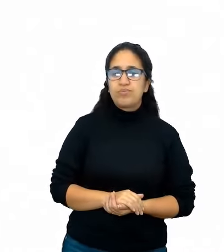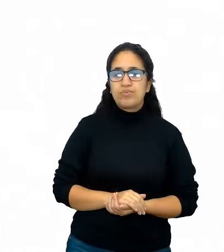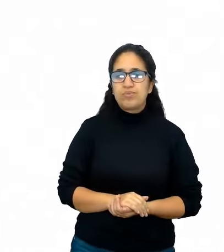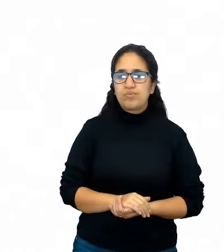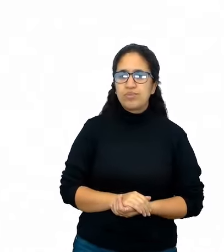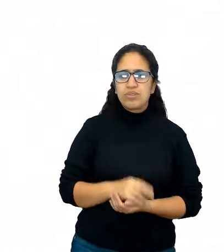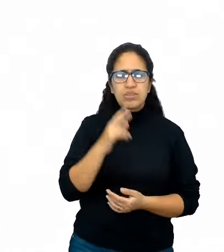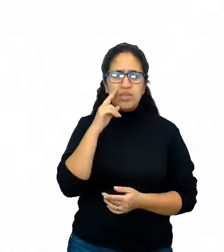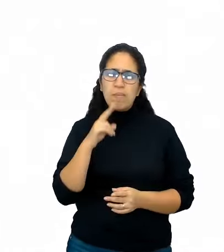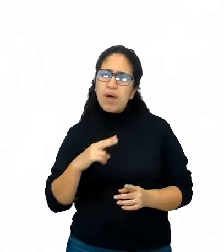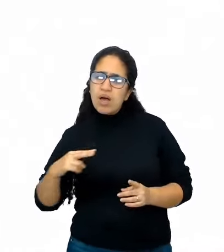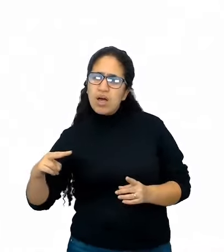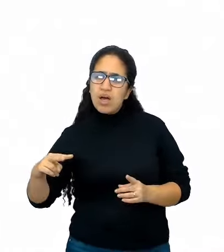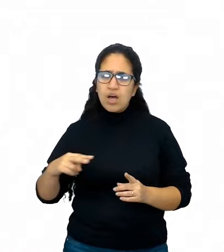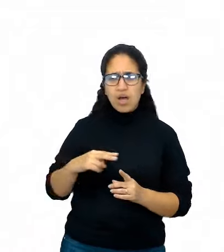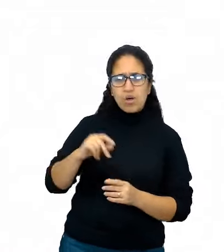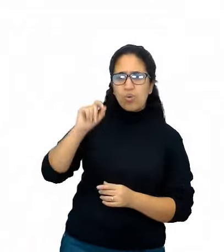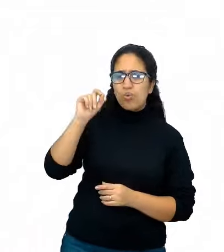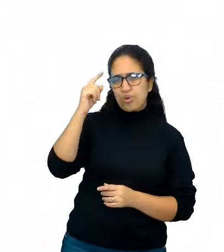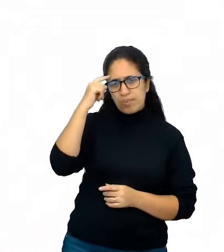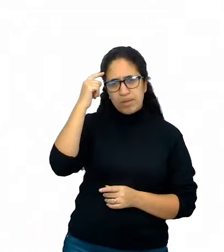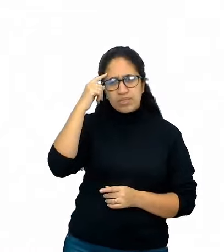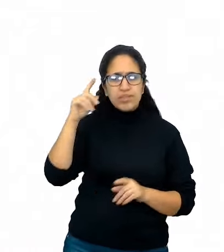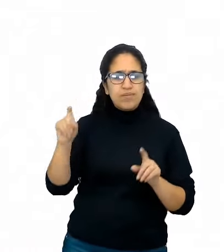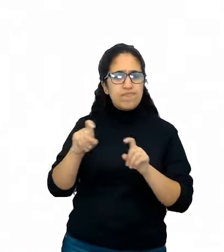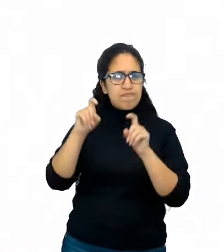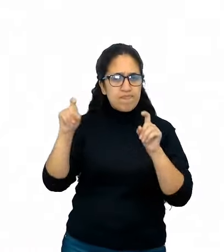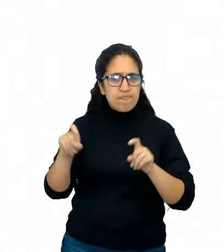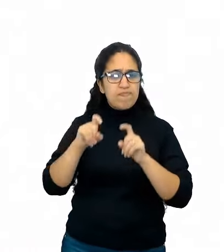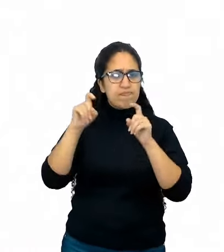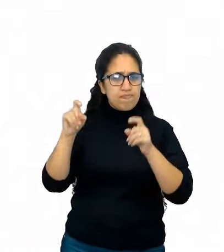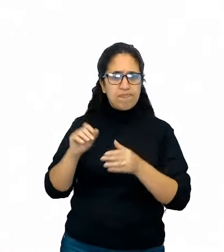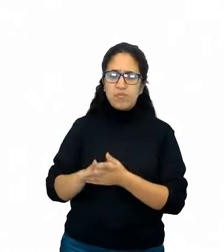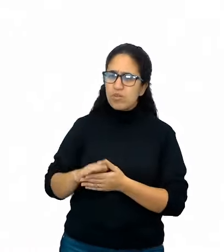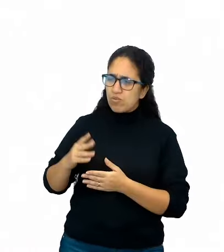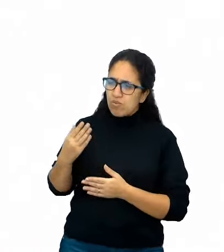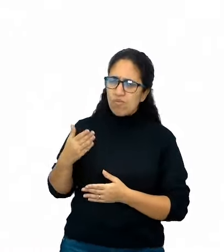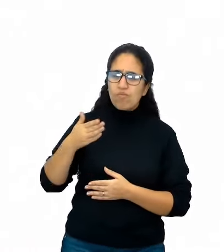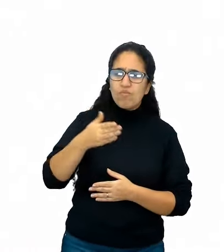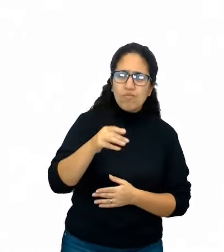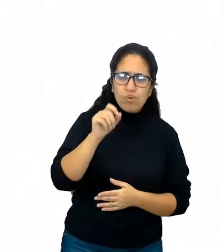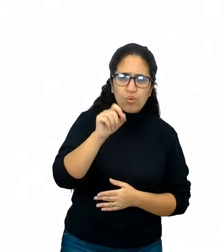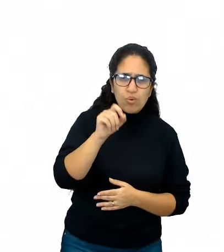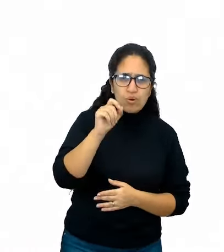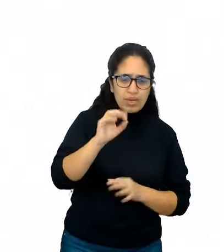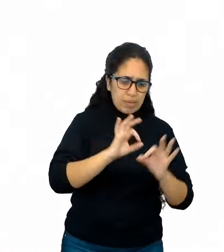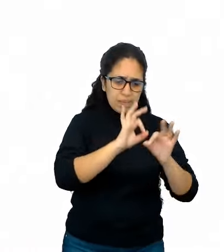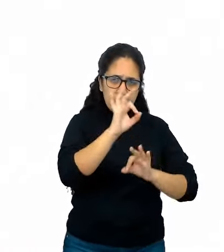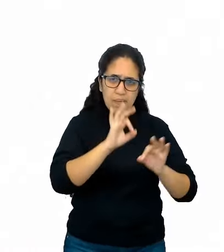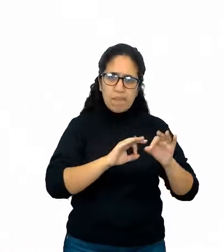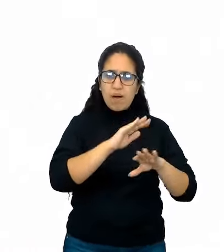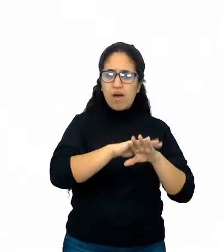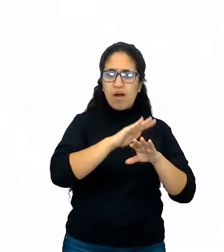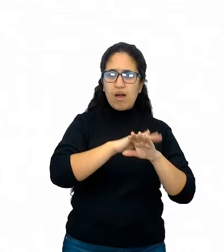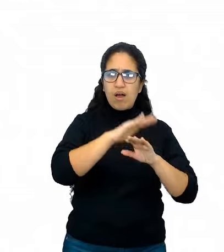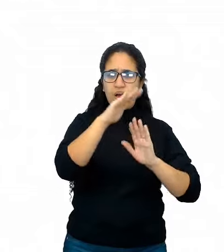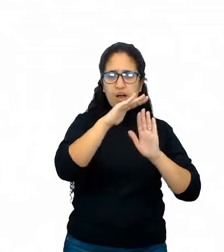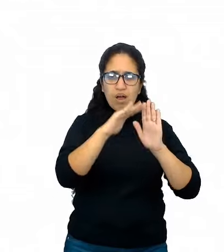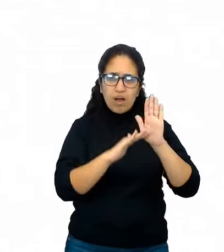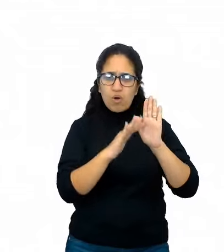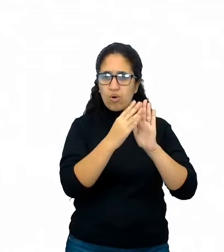na perspectiva do pensamento computacional, com ênfase na construção do algoritmo por meio de